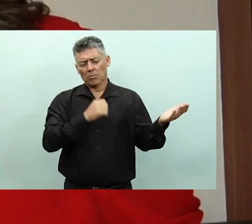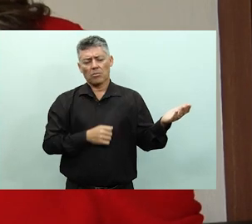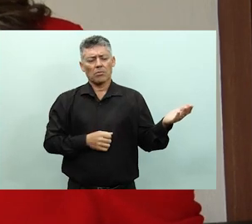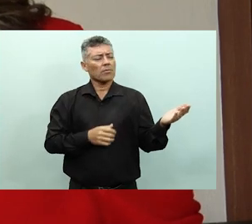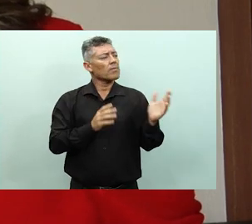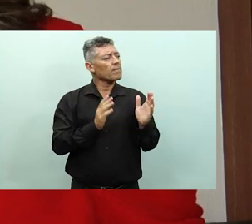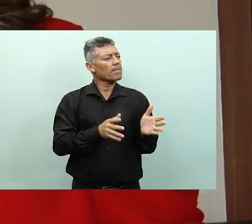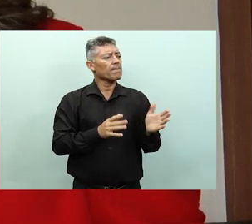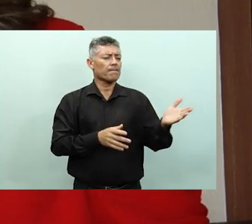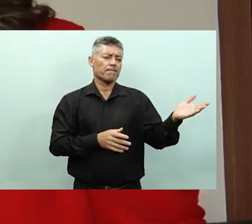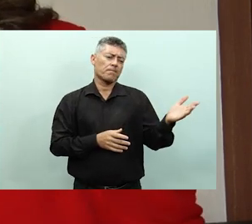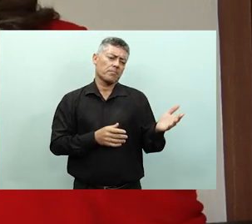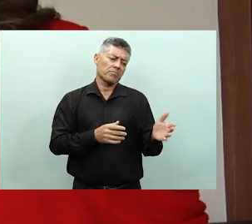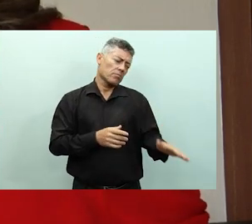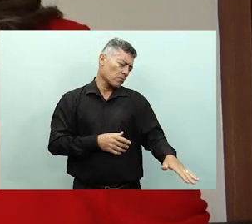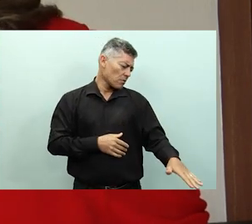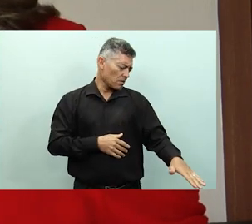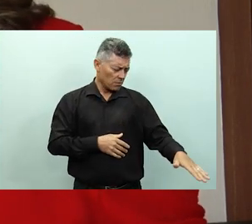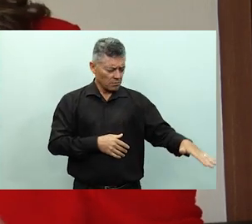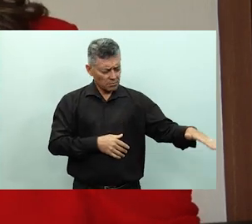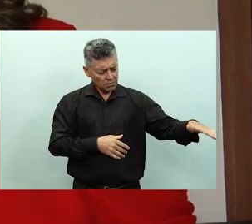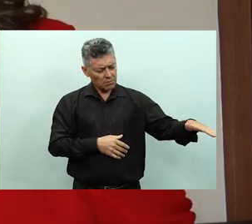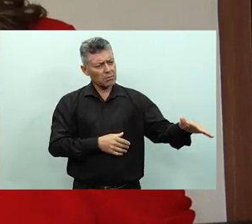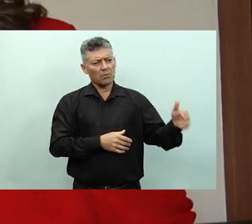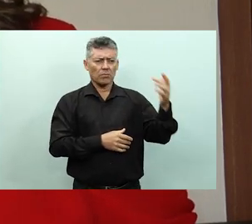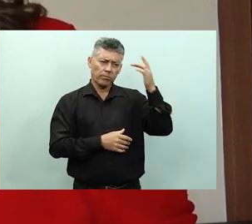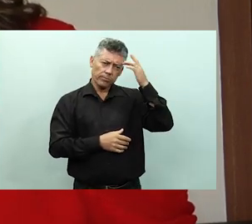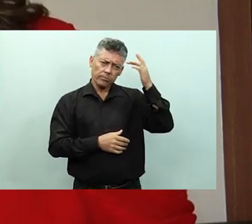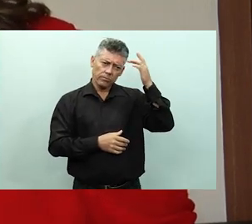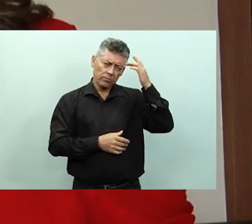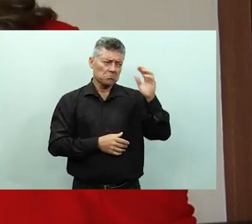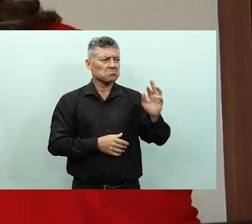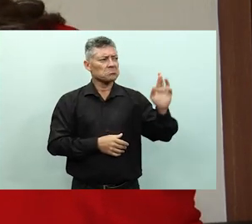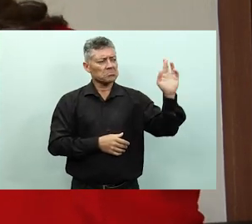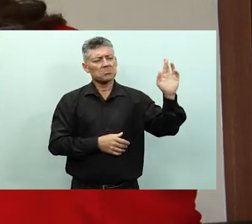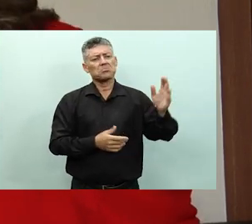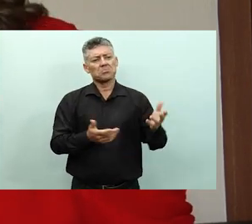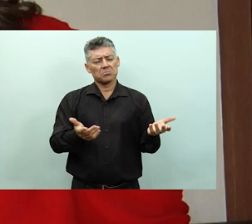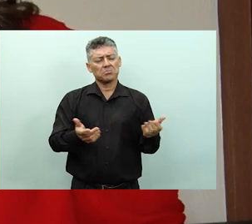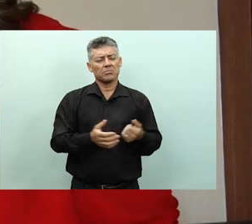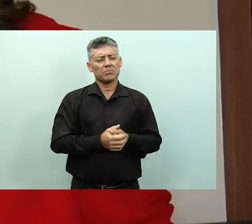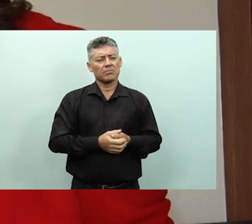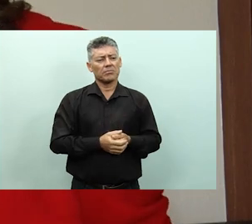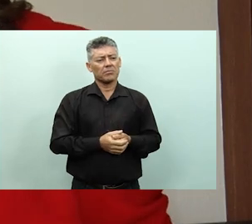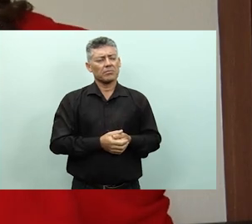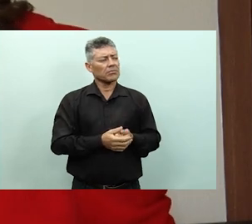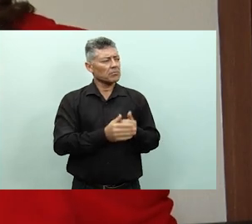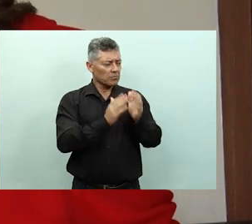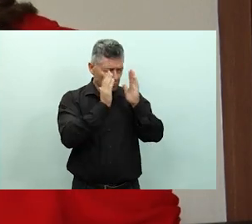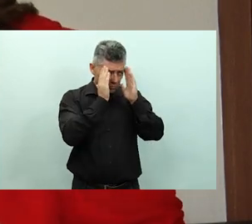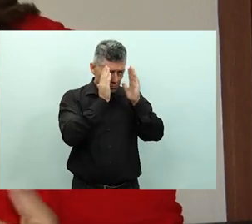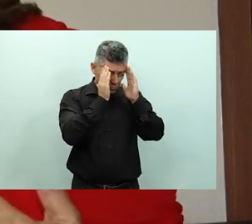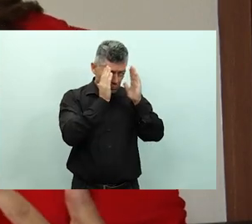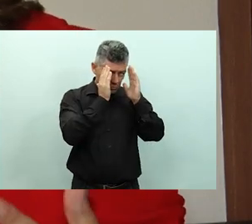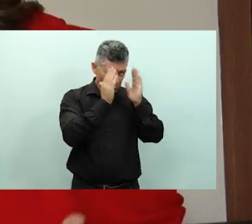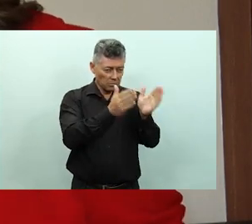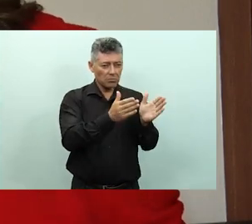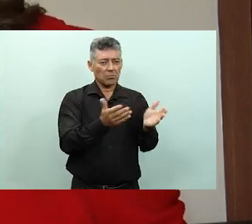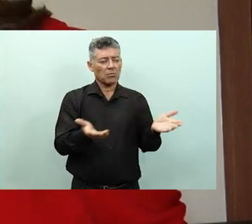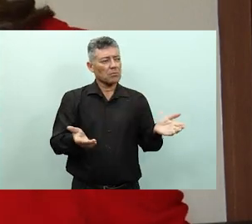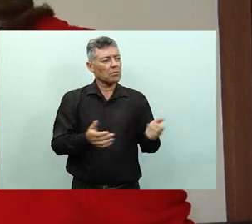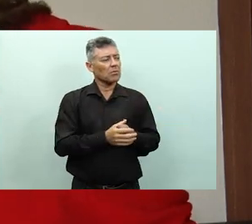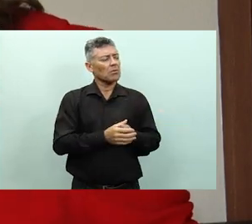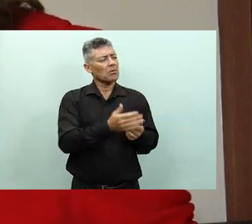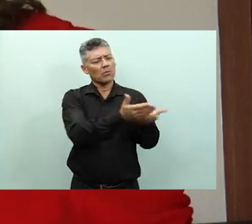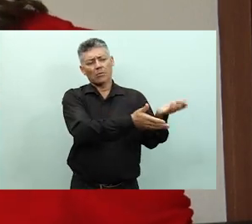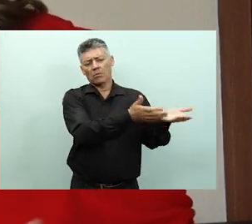pessoa já de pequena, já bastante responsável, centrada. Então ela